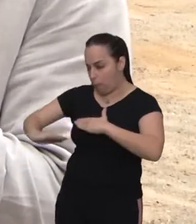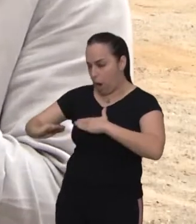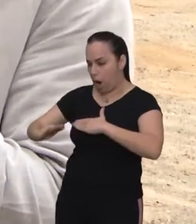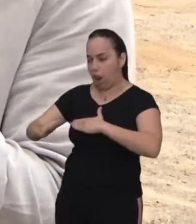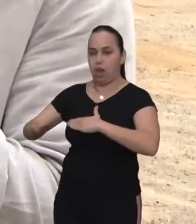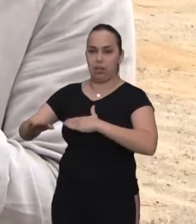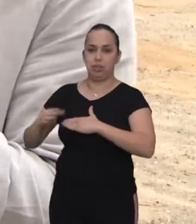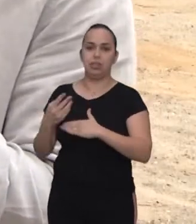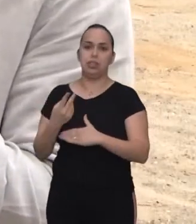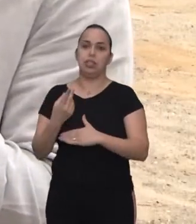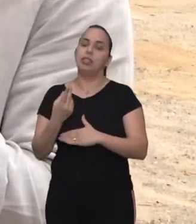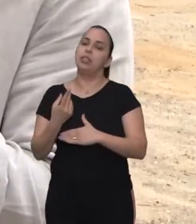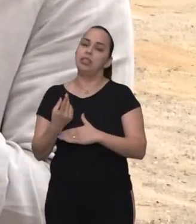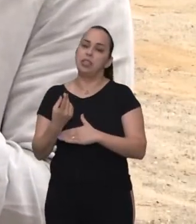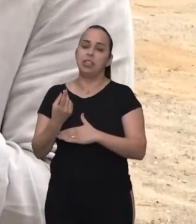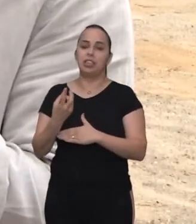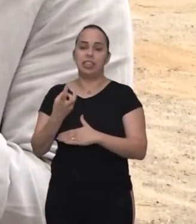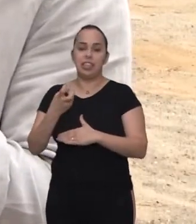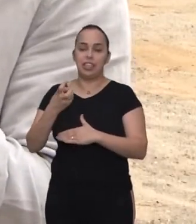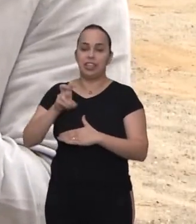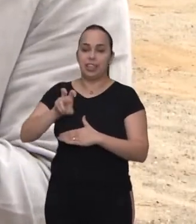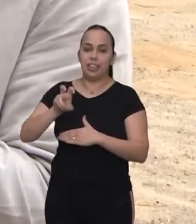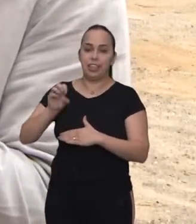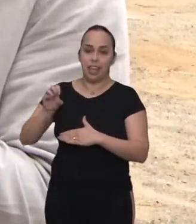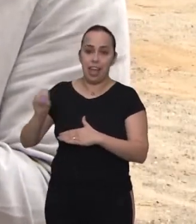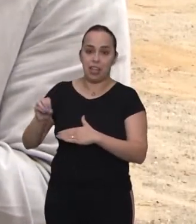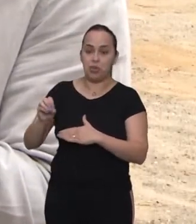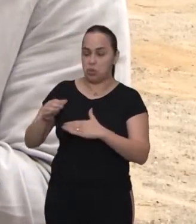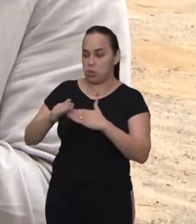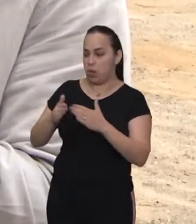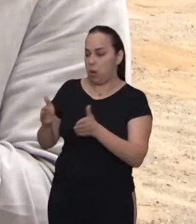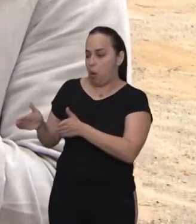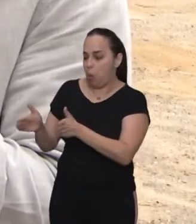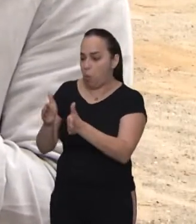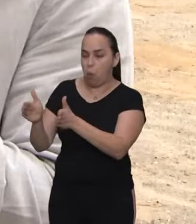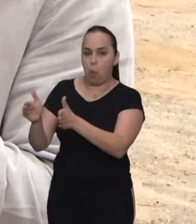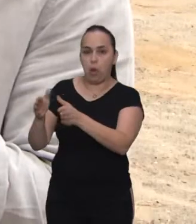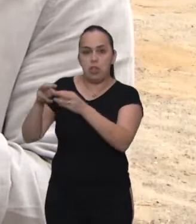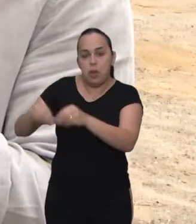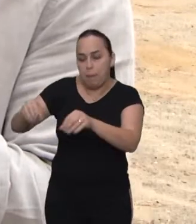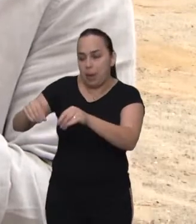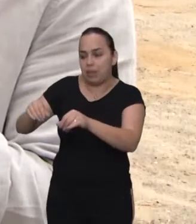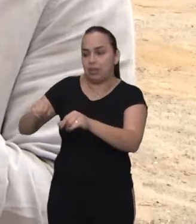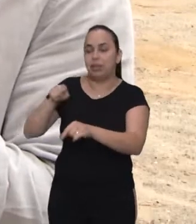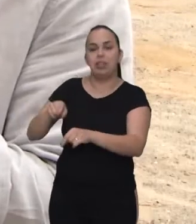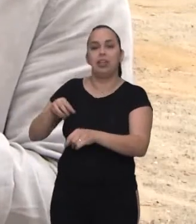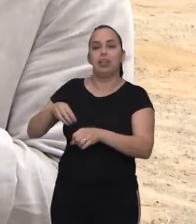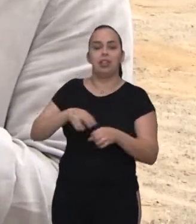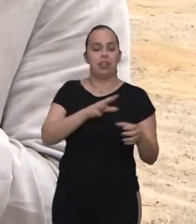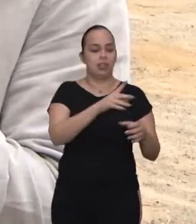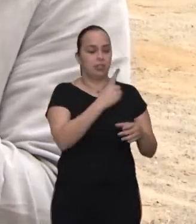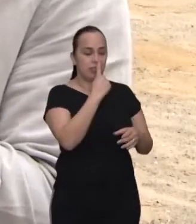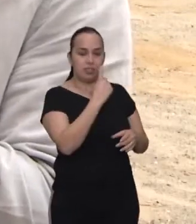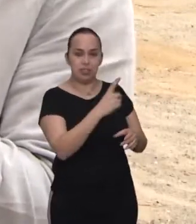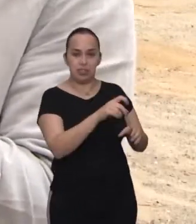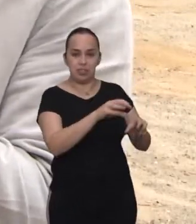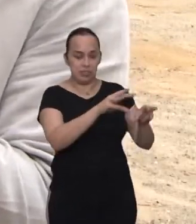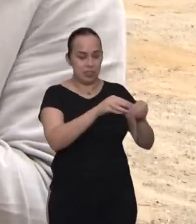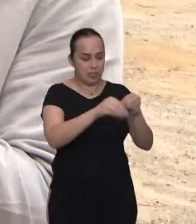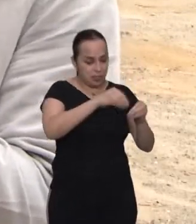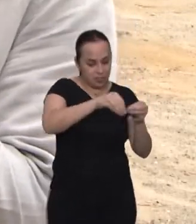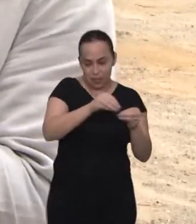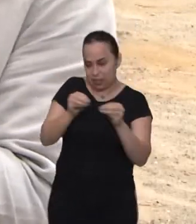José dos Campos aí tem quase 500 km de estradas rurais estradas não pavimentadas que a gente chama então aí a gente aproveita para fazer o